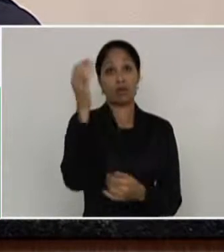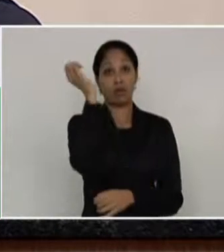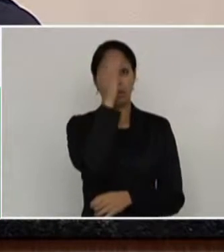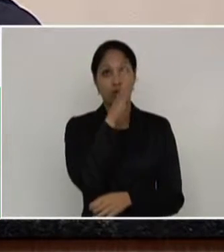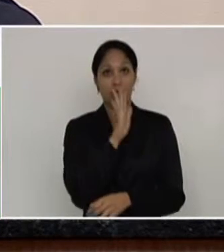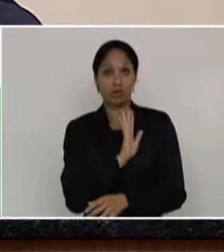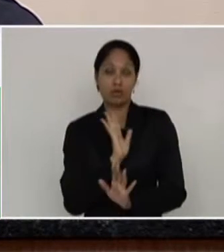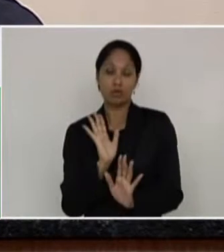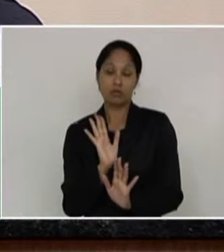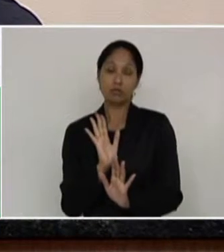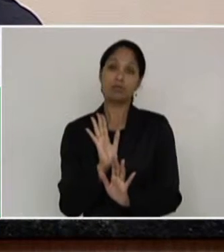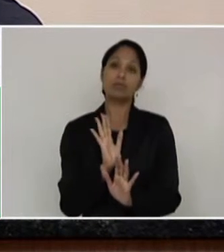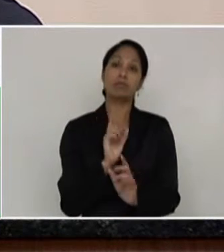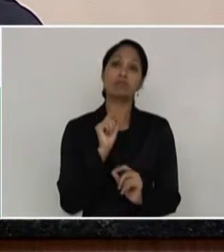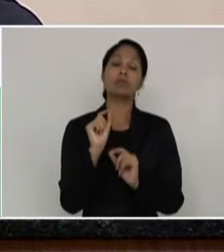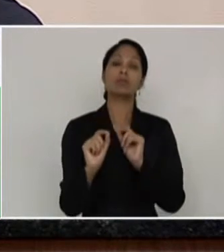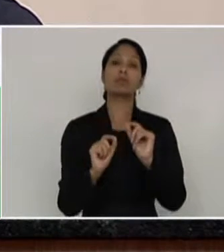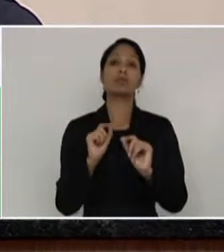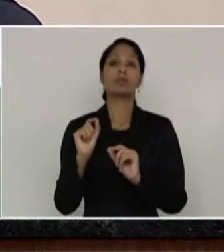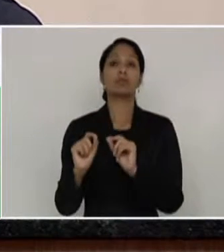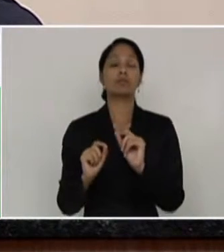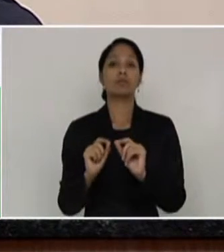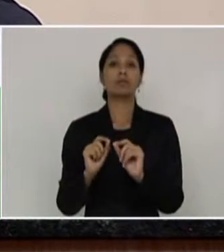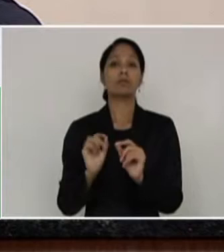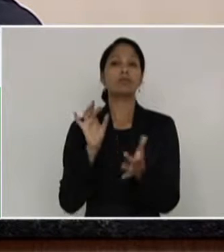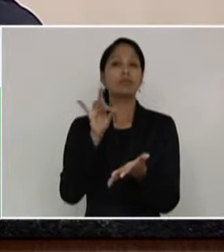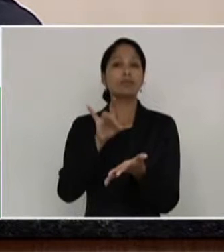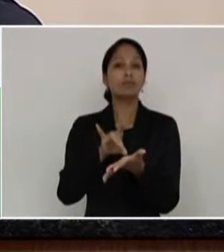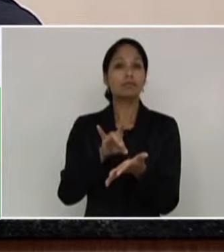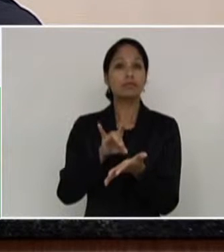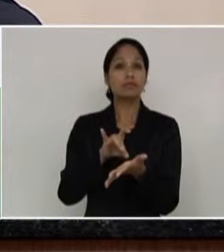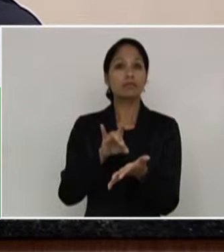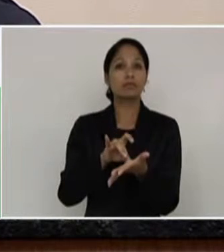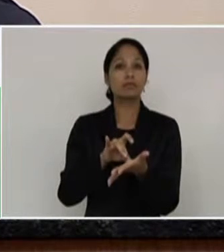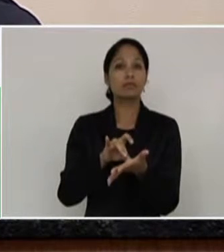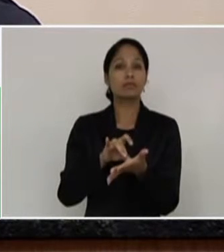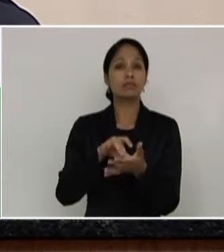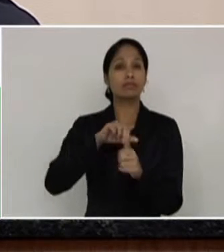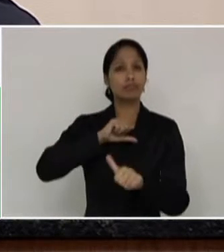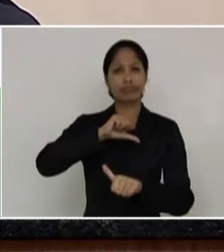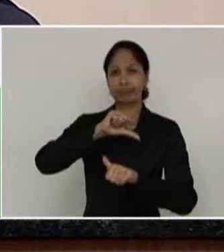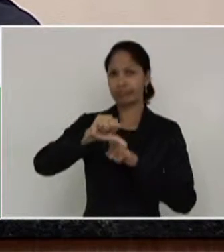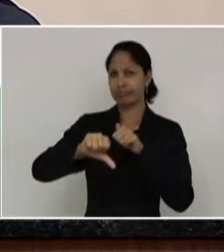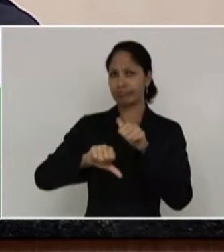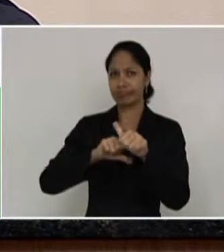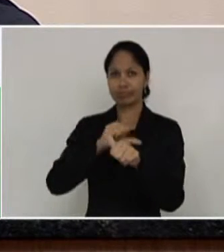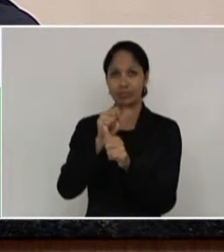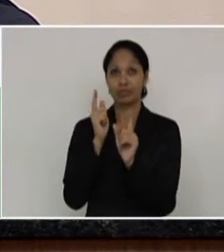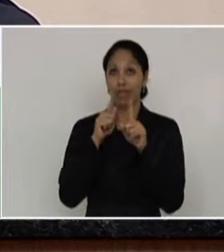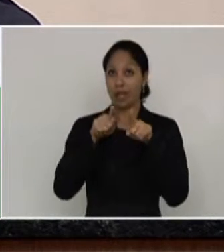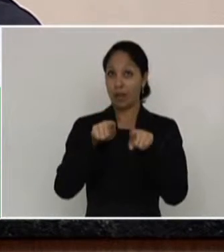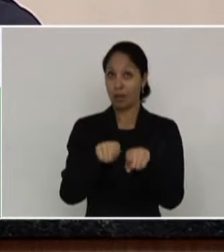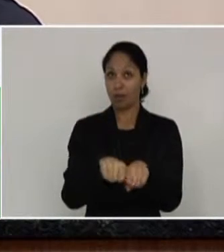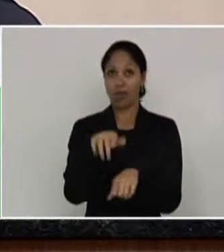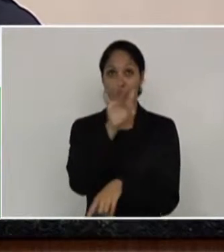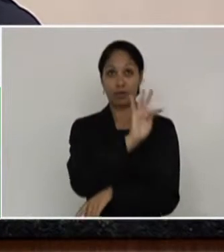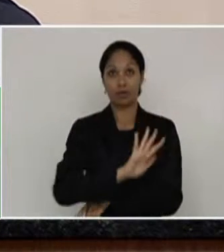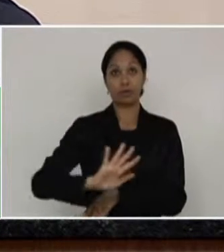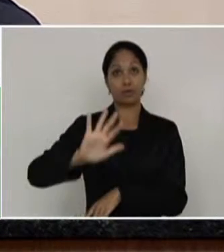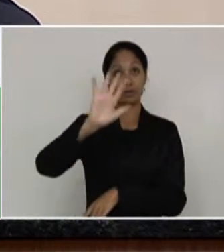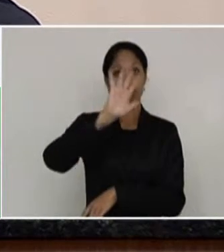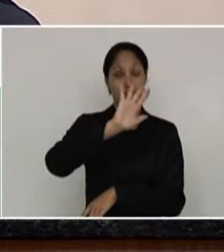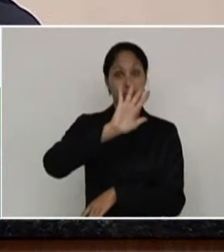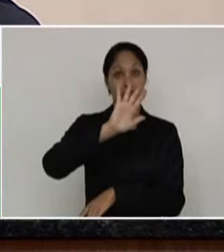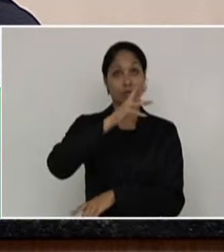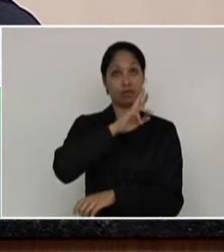indireta uma verdadeira reformulação do pacto federativo isso